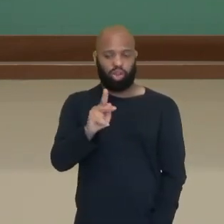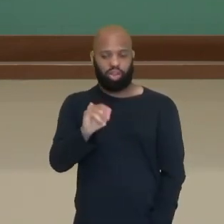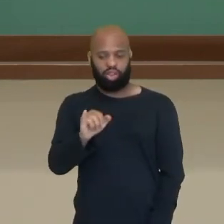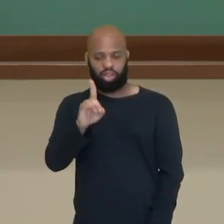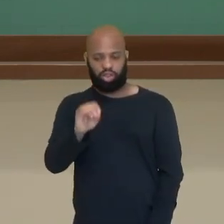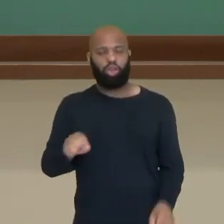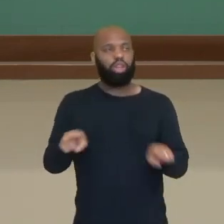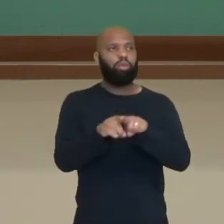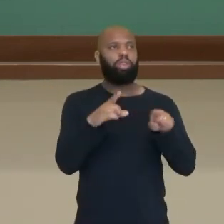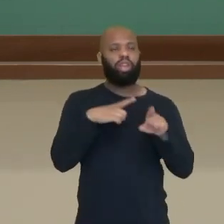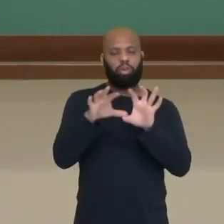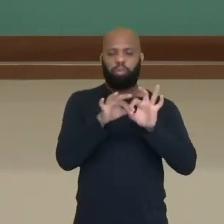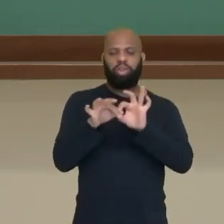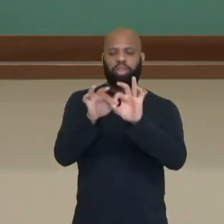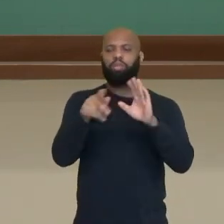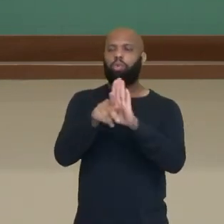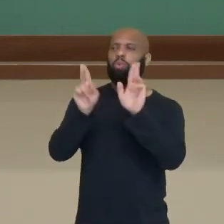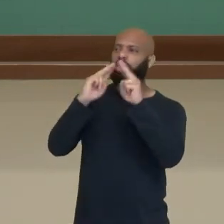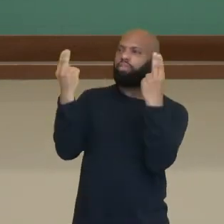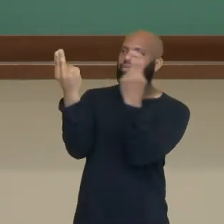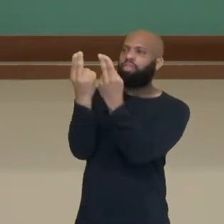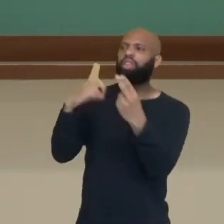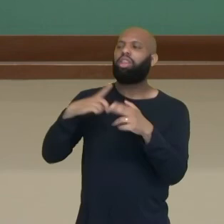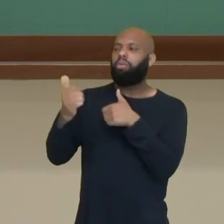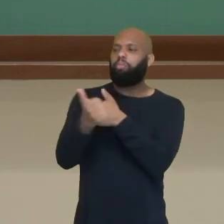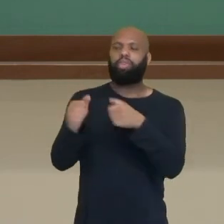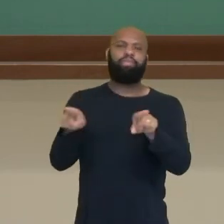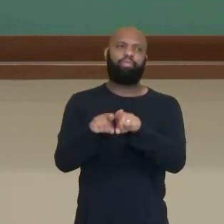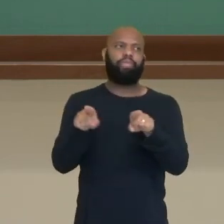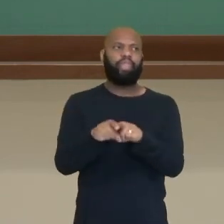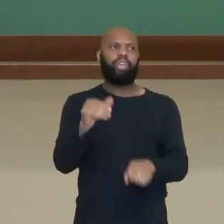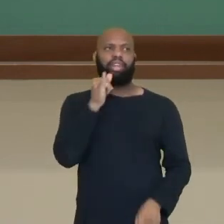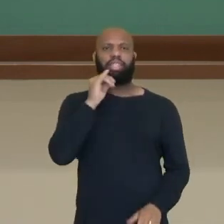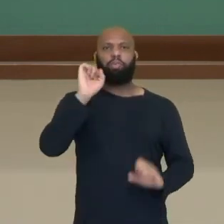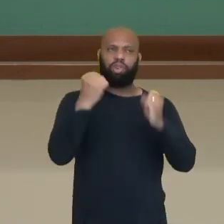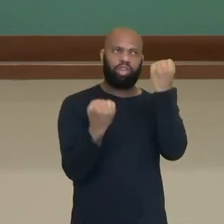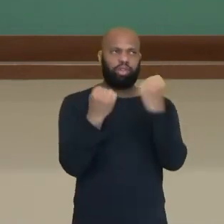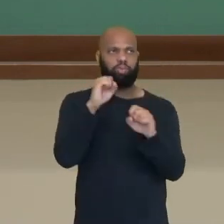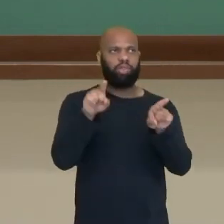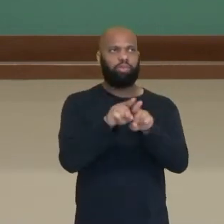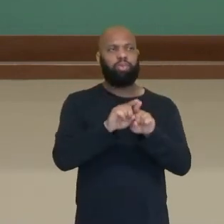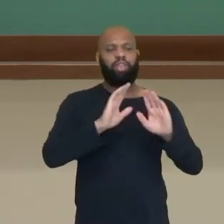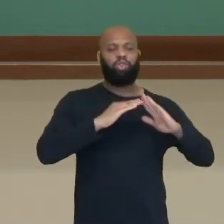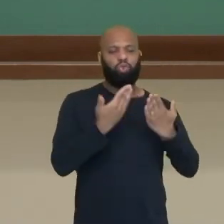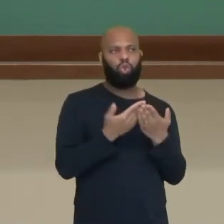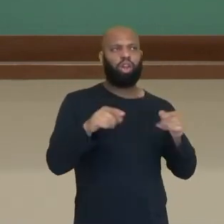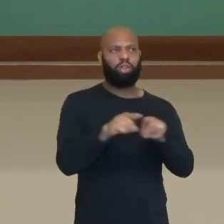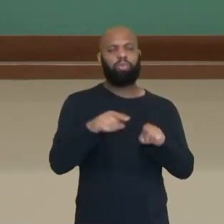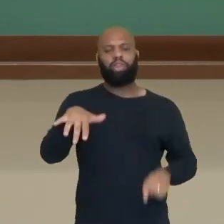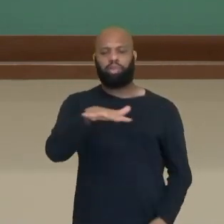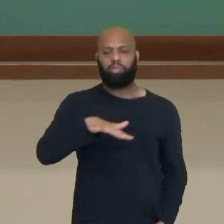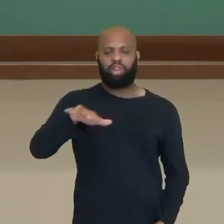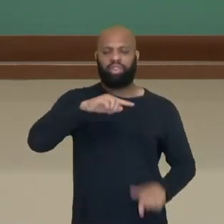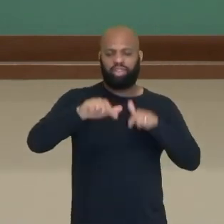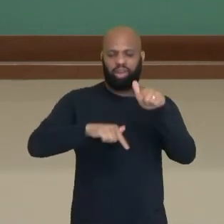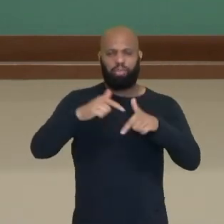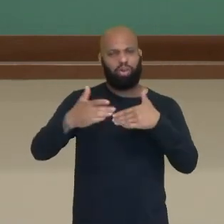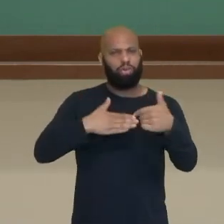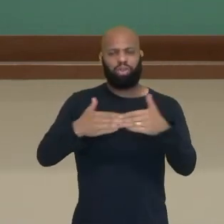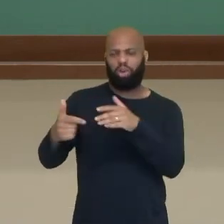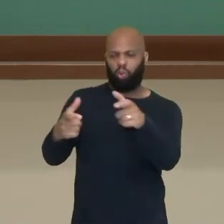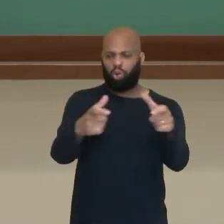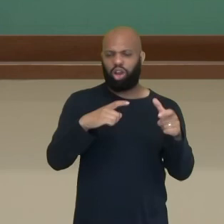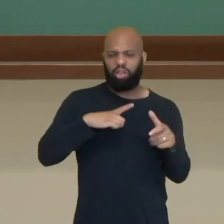harmonia com o universo que rodeia, né? Seja a academia, seja a escola, seja o ambiente de trabalho. Então